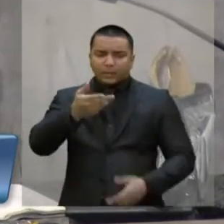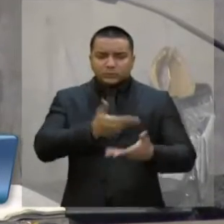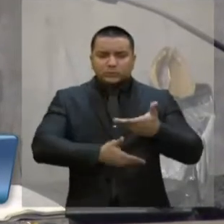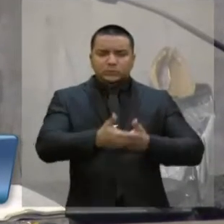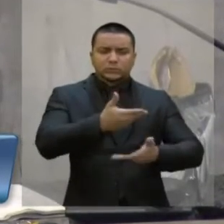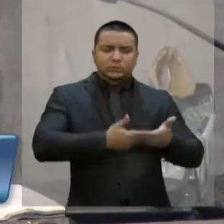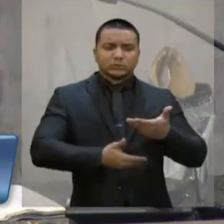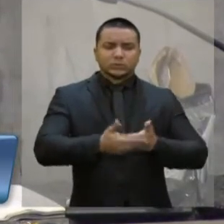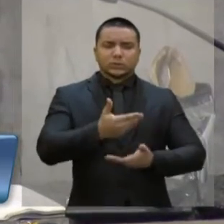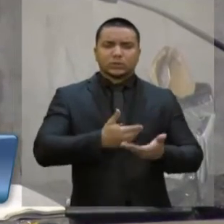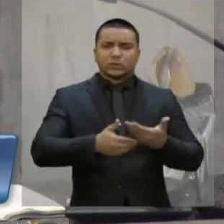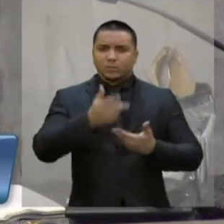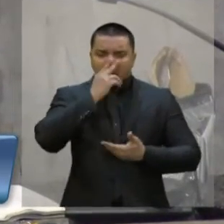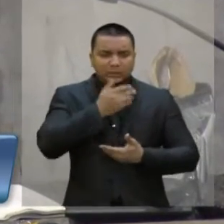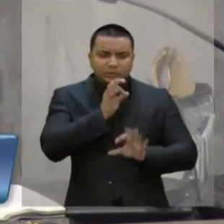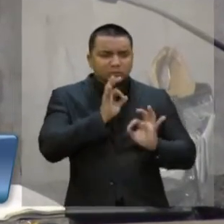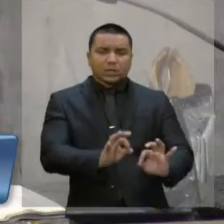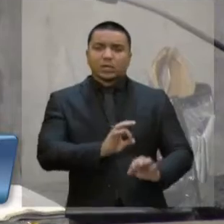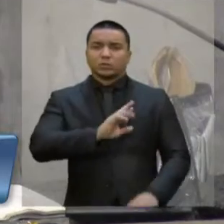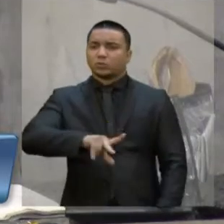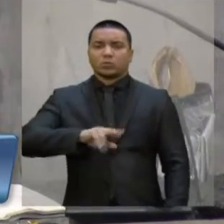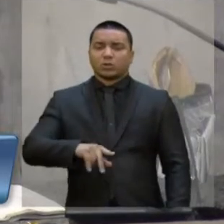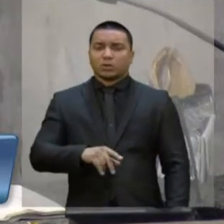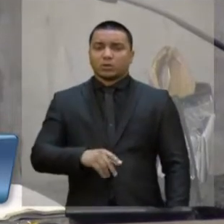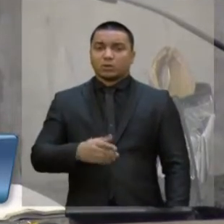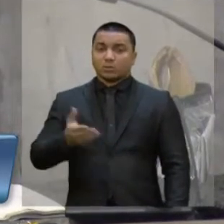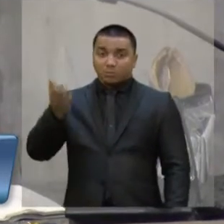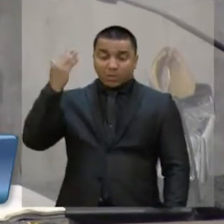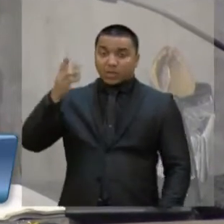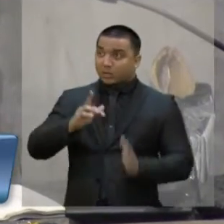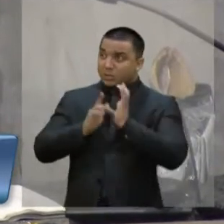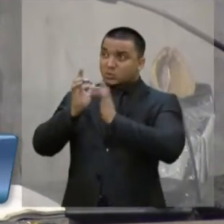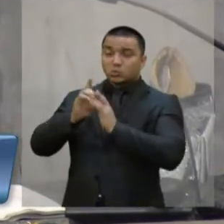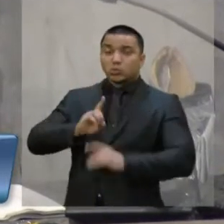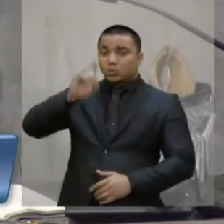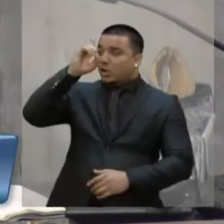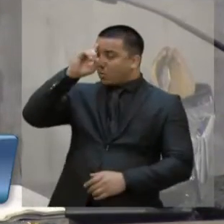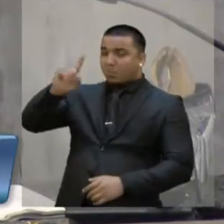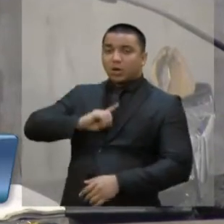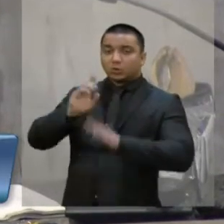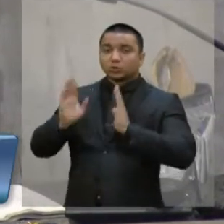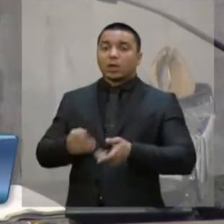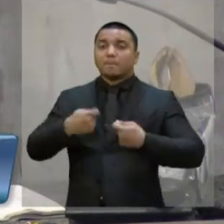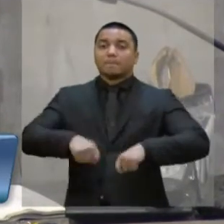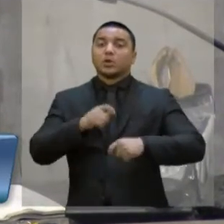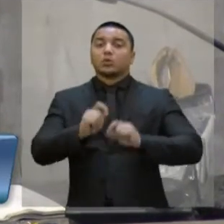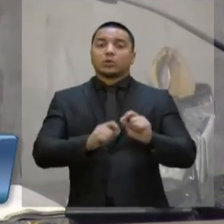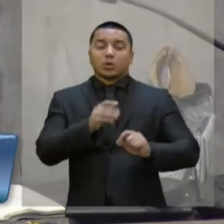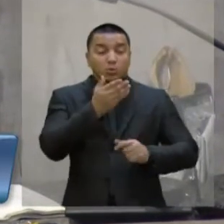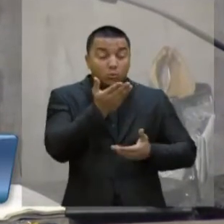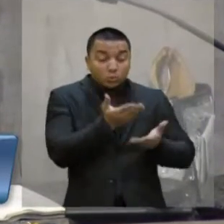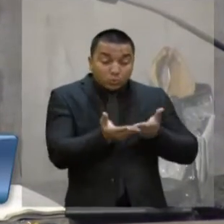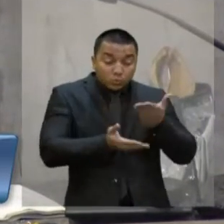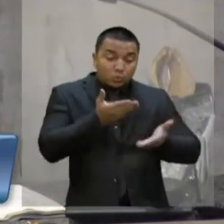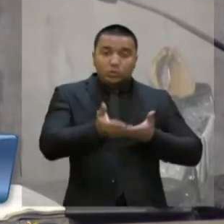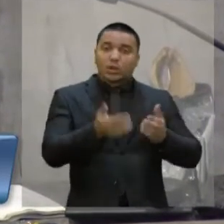convivência ordeira, assim como Jesus Cristo, como Deus nos instituiu. Nós temos que utilizar o meio ambiente,